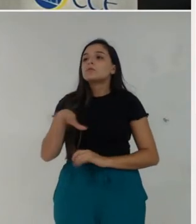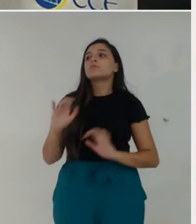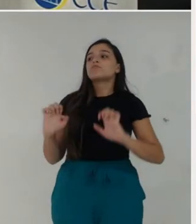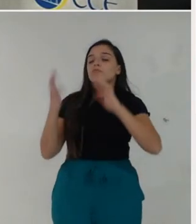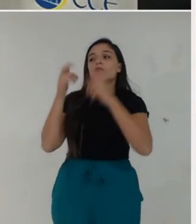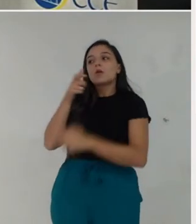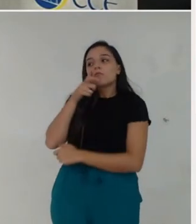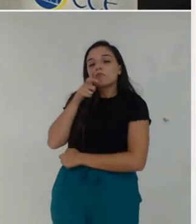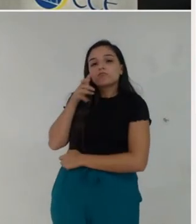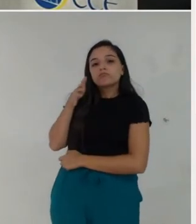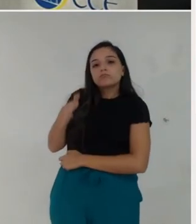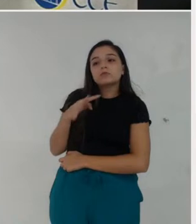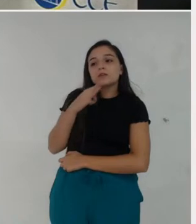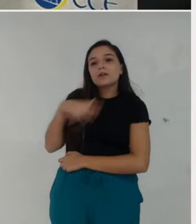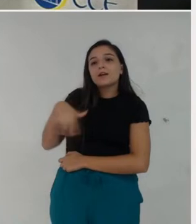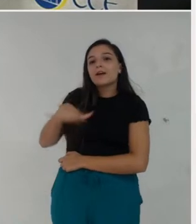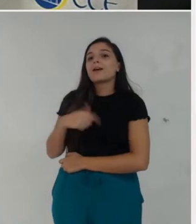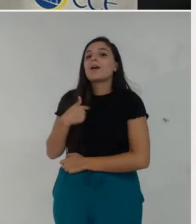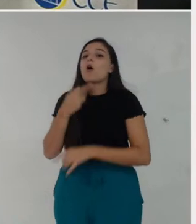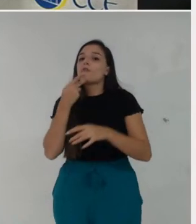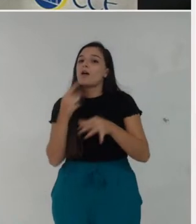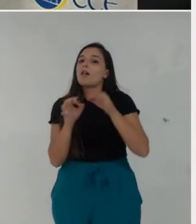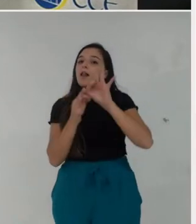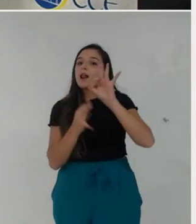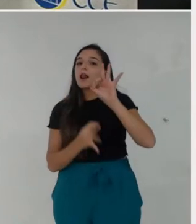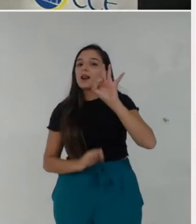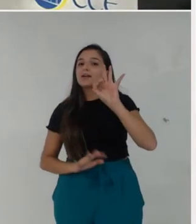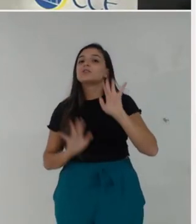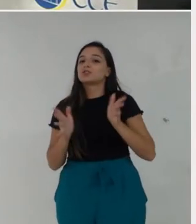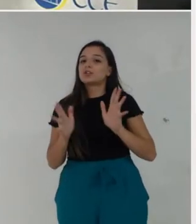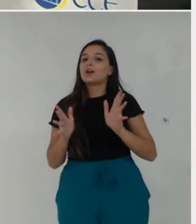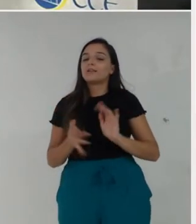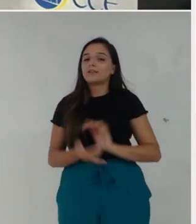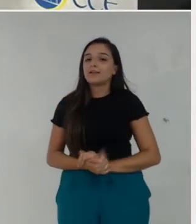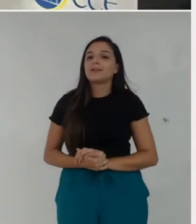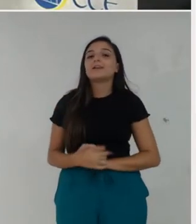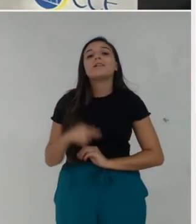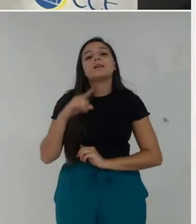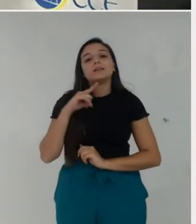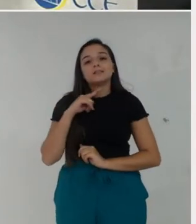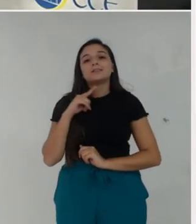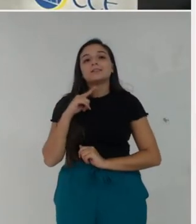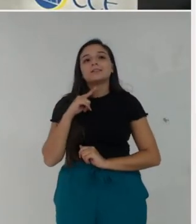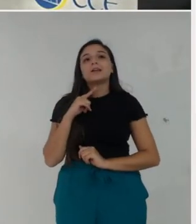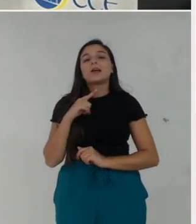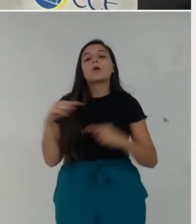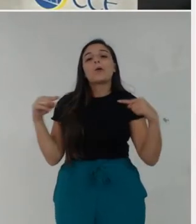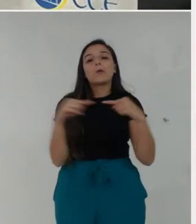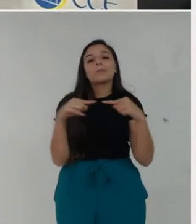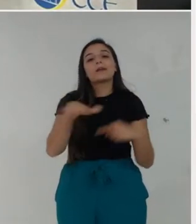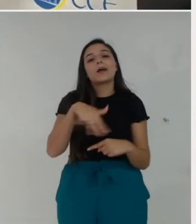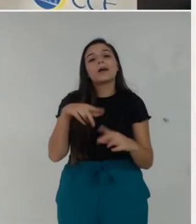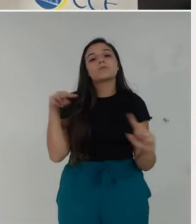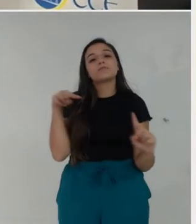a área. Falei bastante, acho que isso tem a ver aí com a publicação e com a visibilidade, esse papel que a PEGET